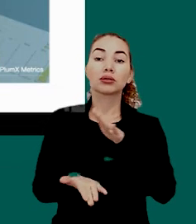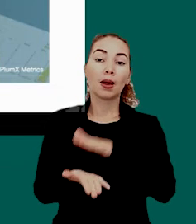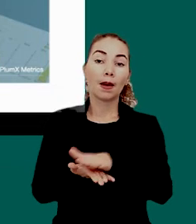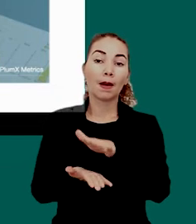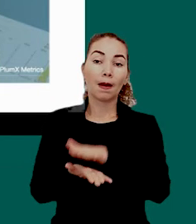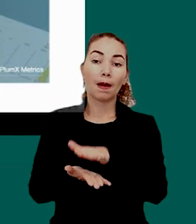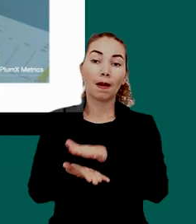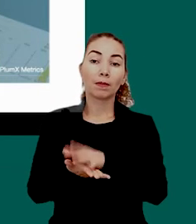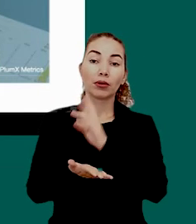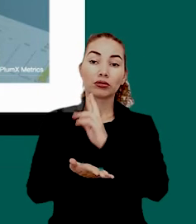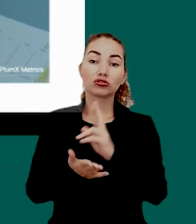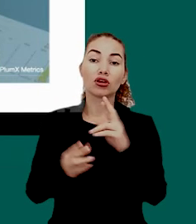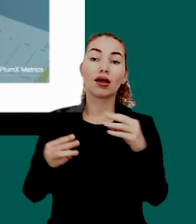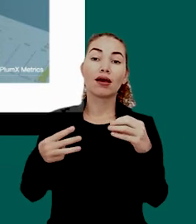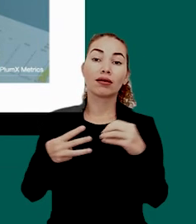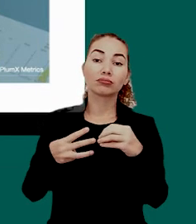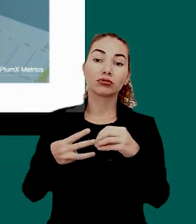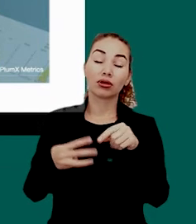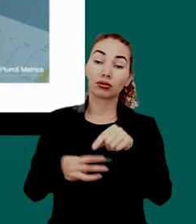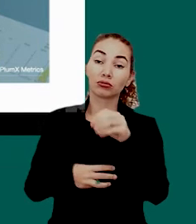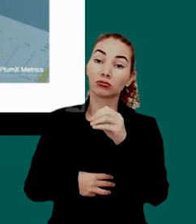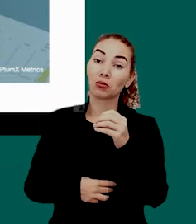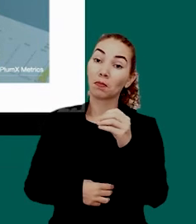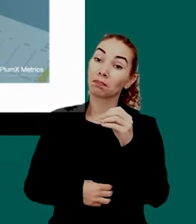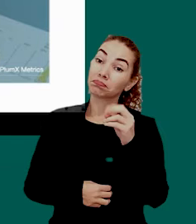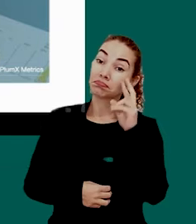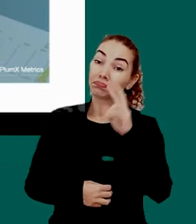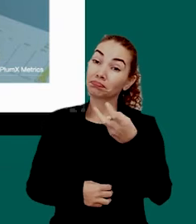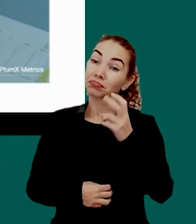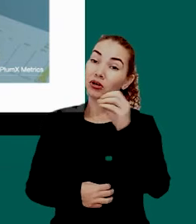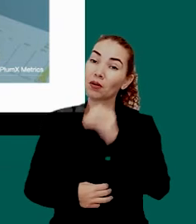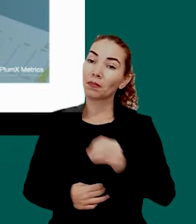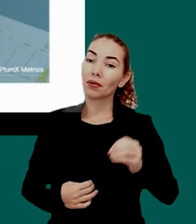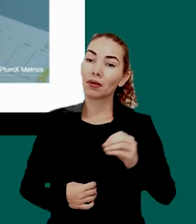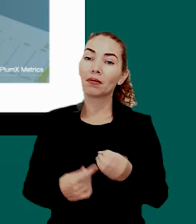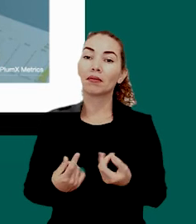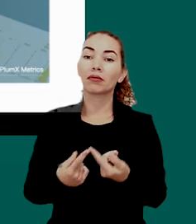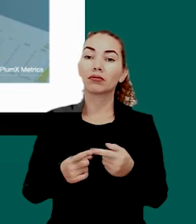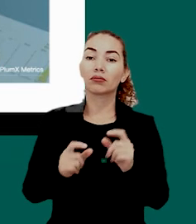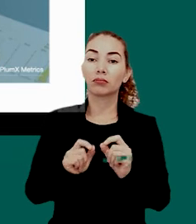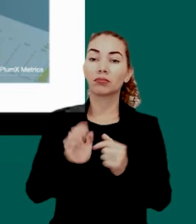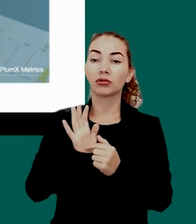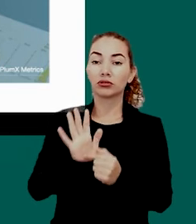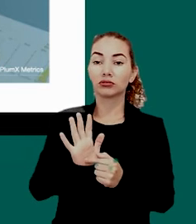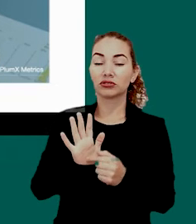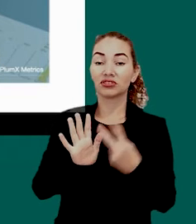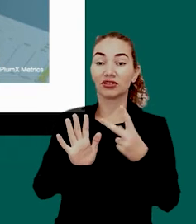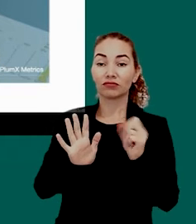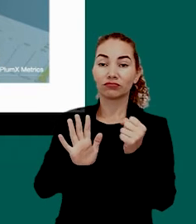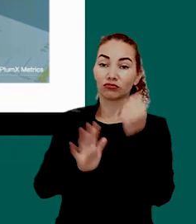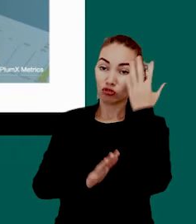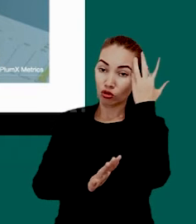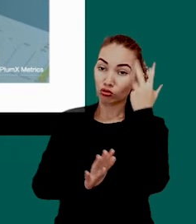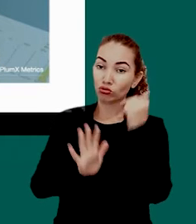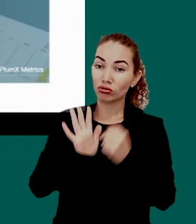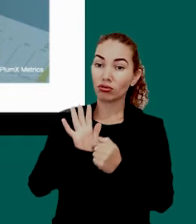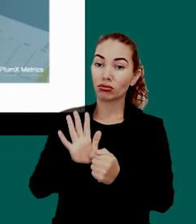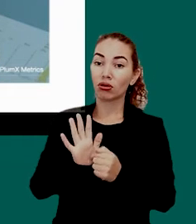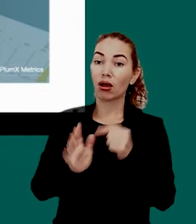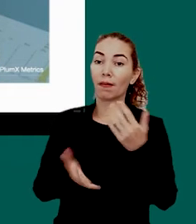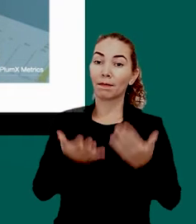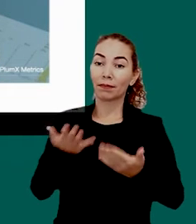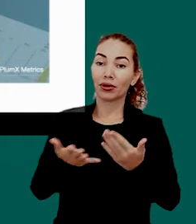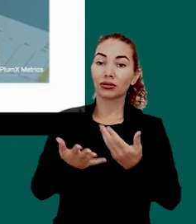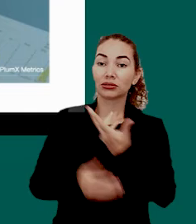produção de resposta celular, então isso parecia ser ótimo. E a resposta de anticorpos neutralizantes também apresentaram um pico em 28 dias, tá? Então parecia ser uma